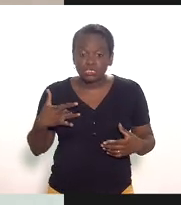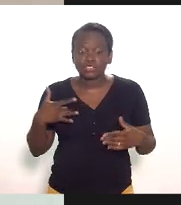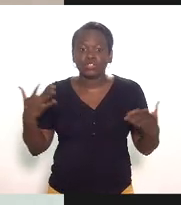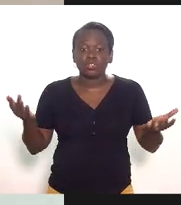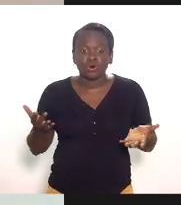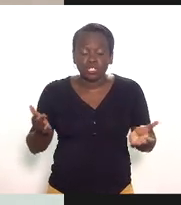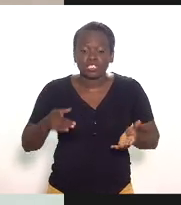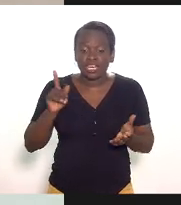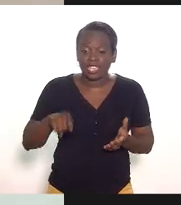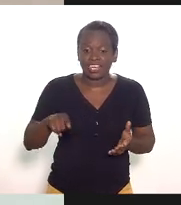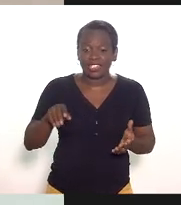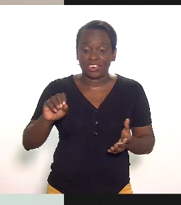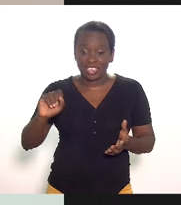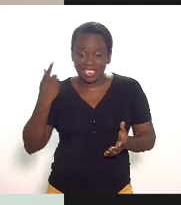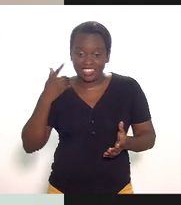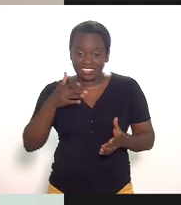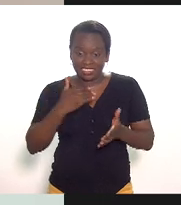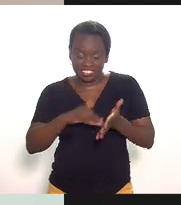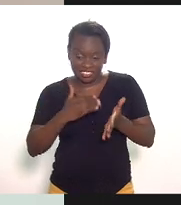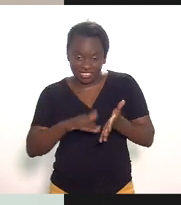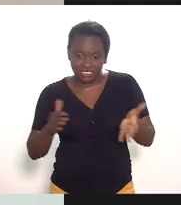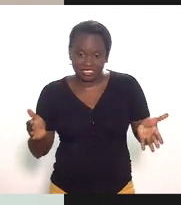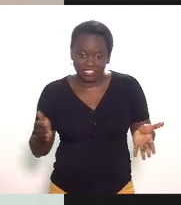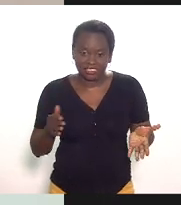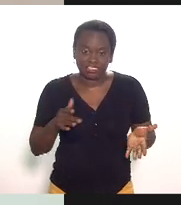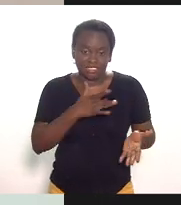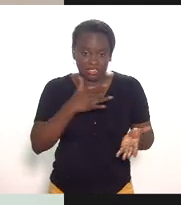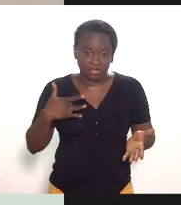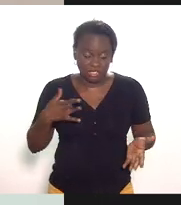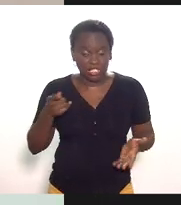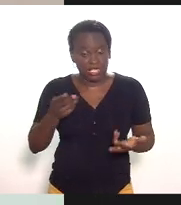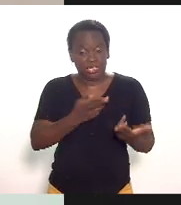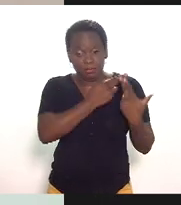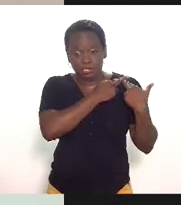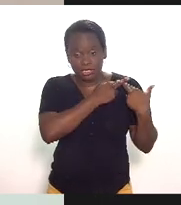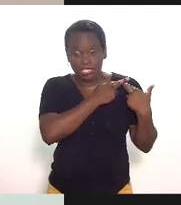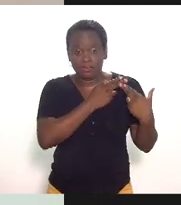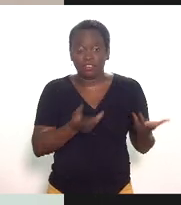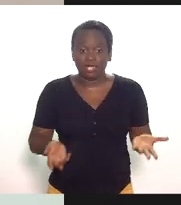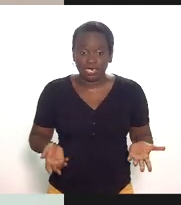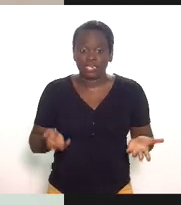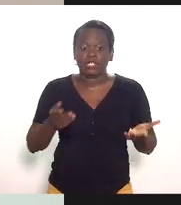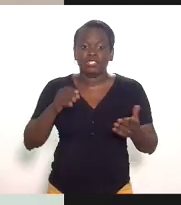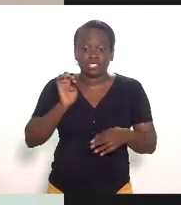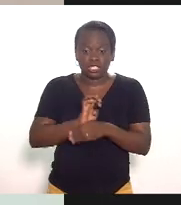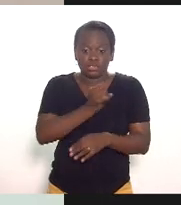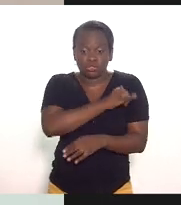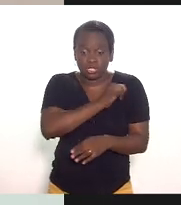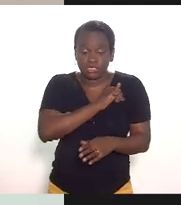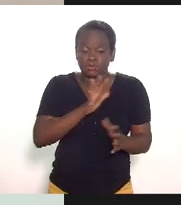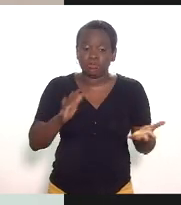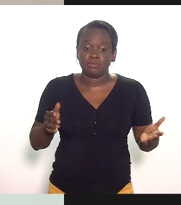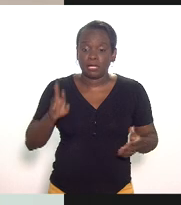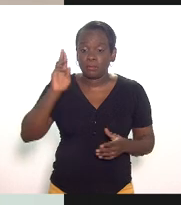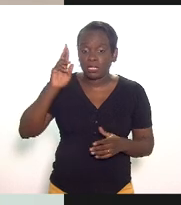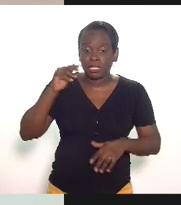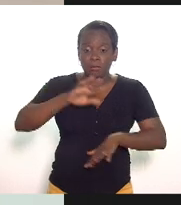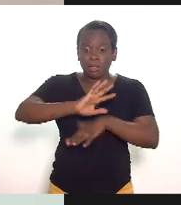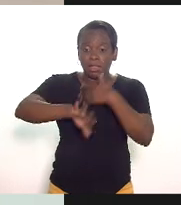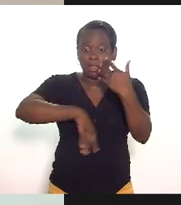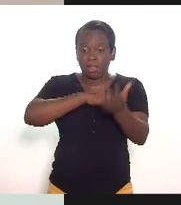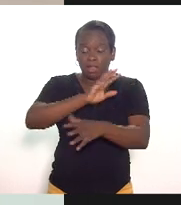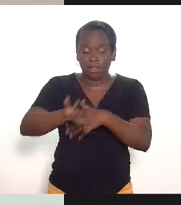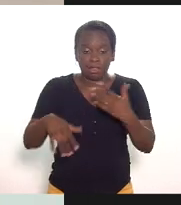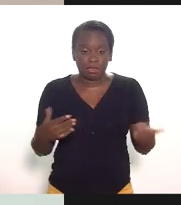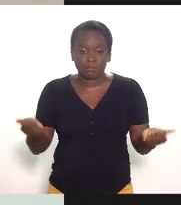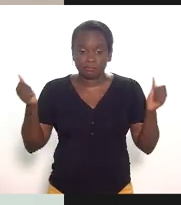ouvido o ex-secretário Edmar Santos, que foi o responsável pela corrupção do Estado de Janeiro, em virtude dos